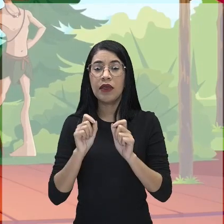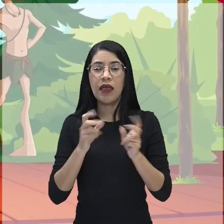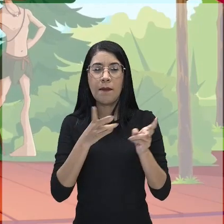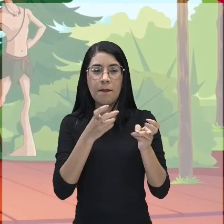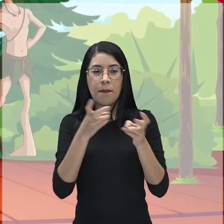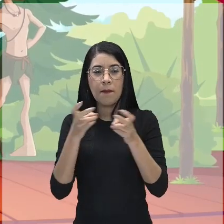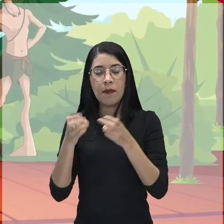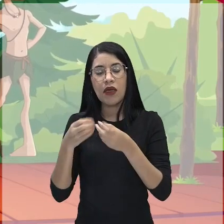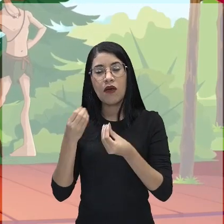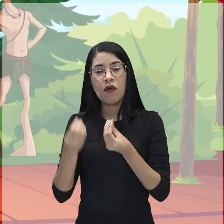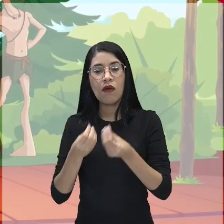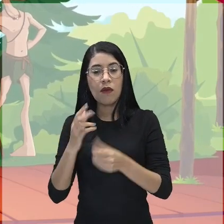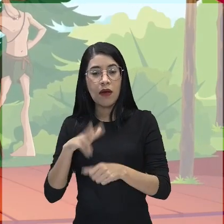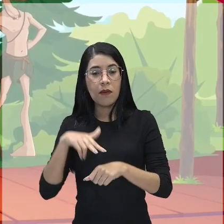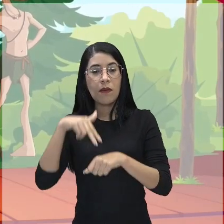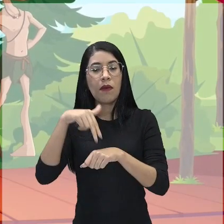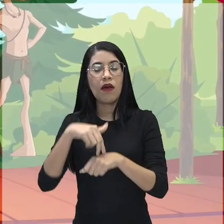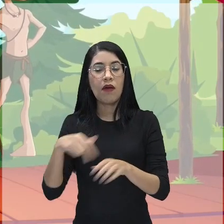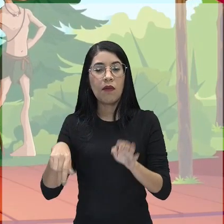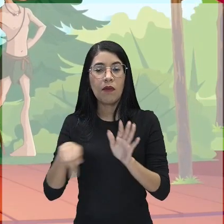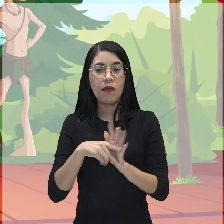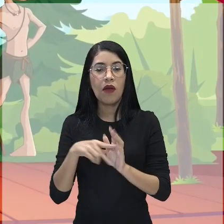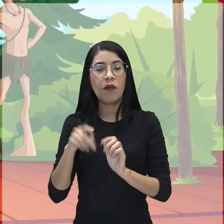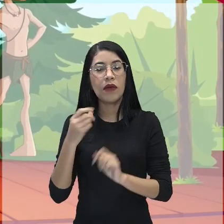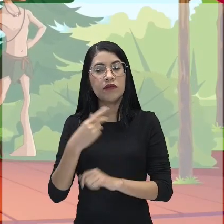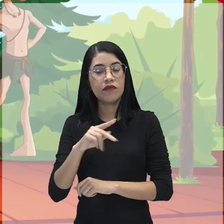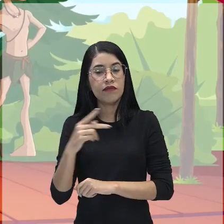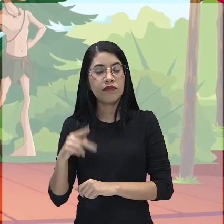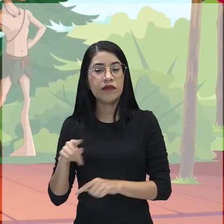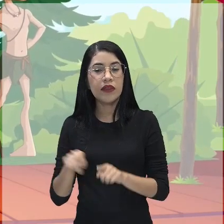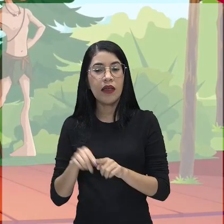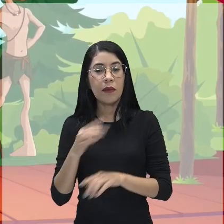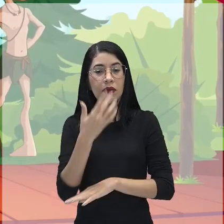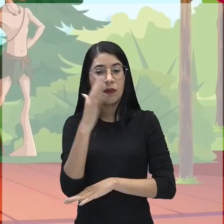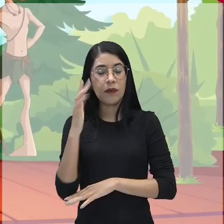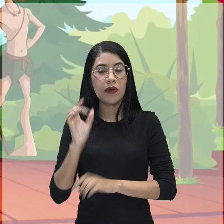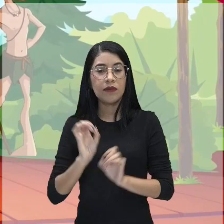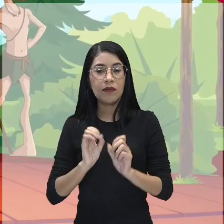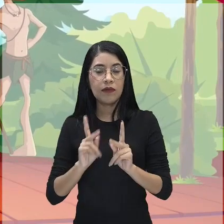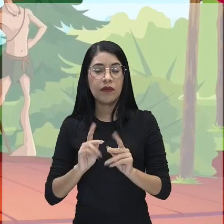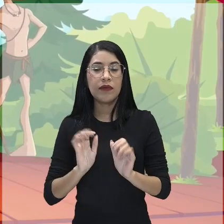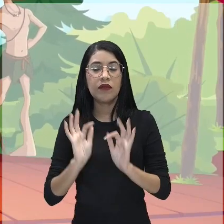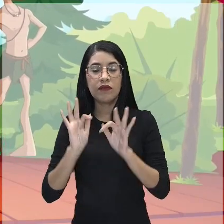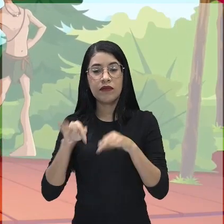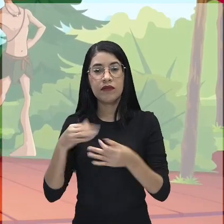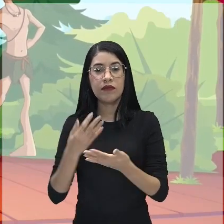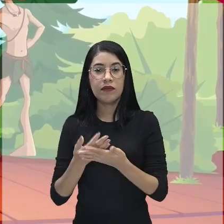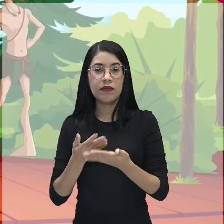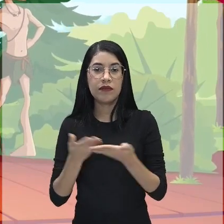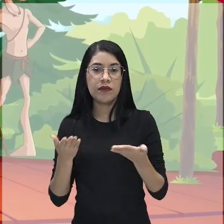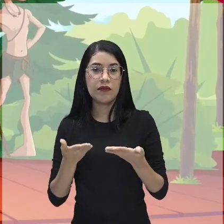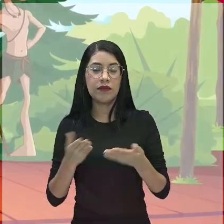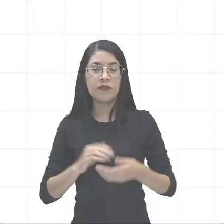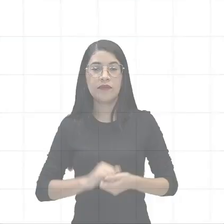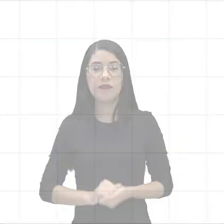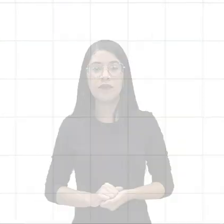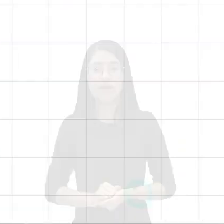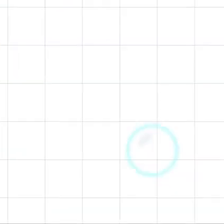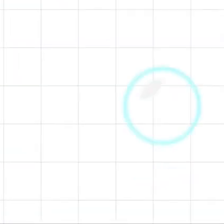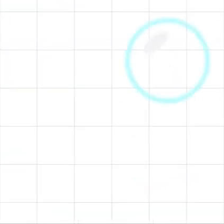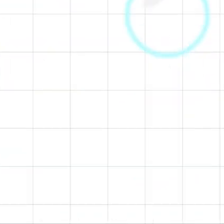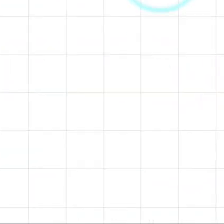o protagonista da história em relação ao meio ambiente, certo? Então, finalizamos a nossa aula de hoje.